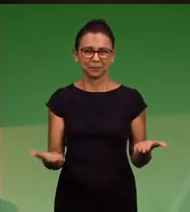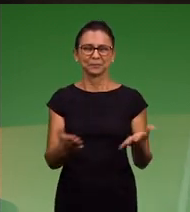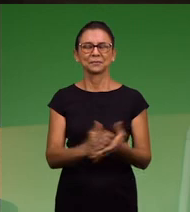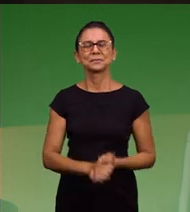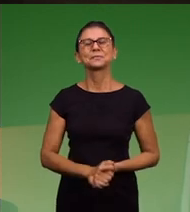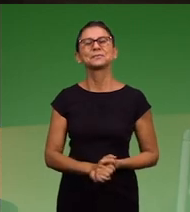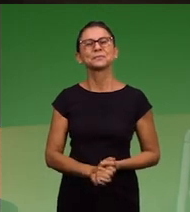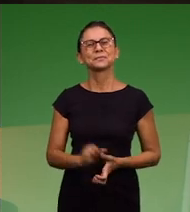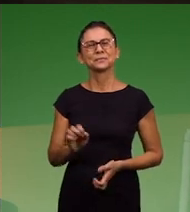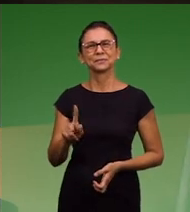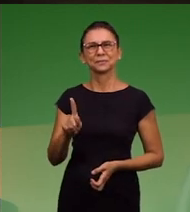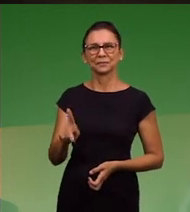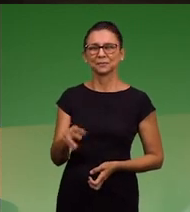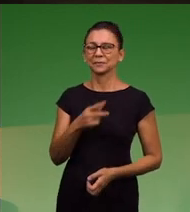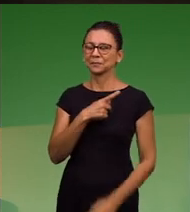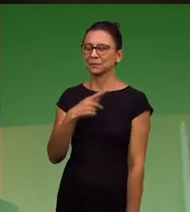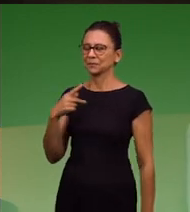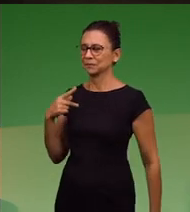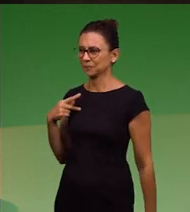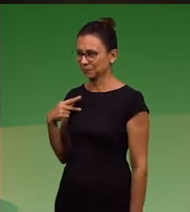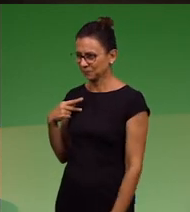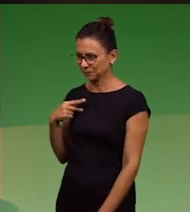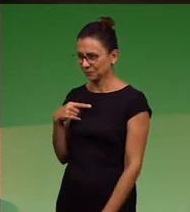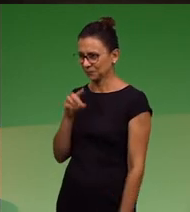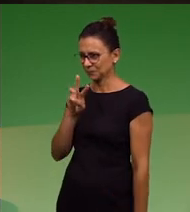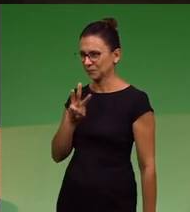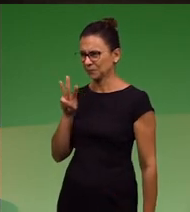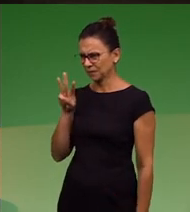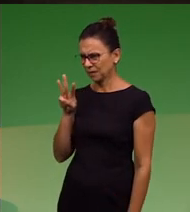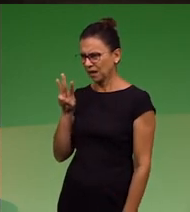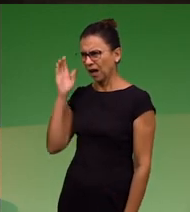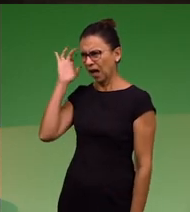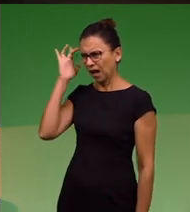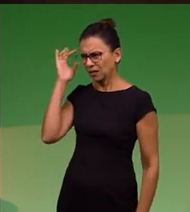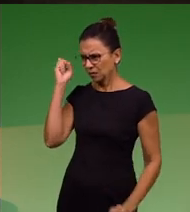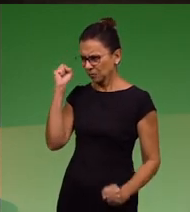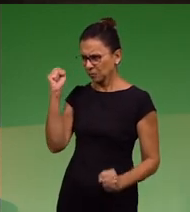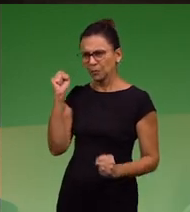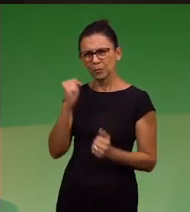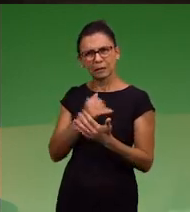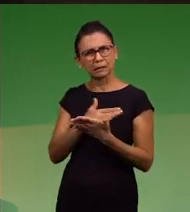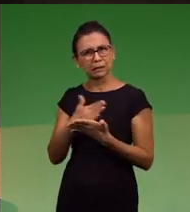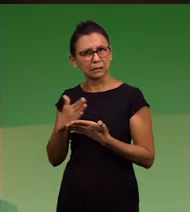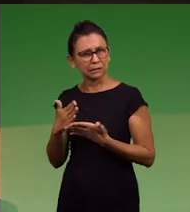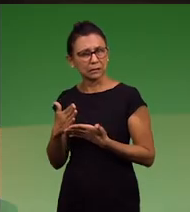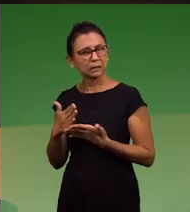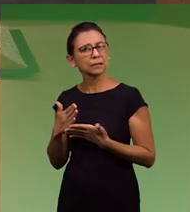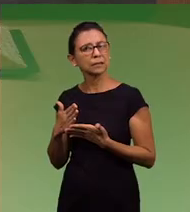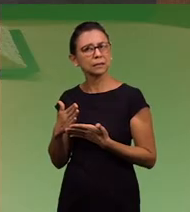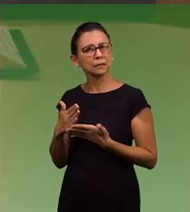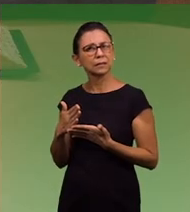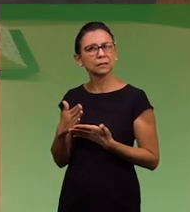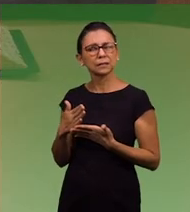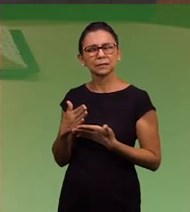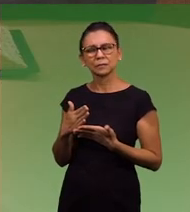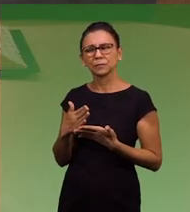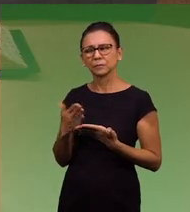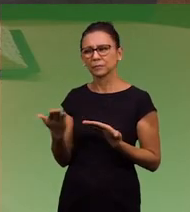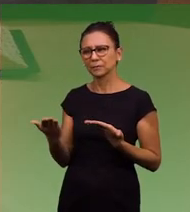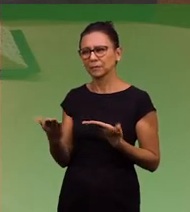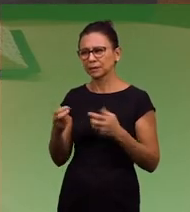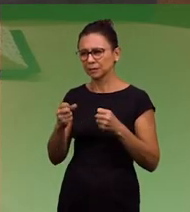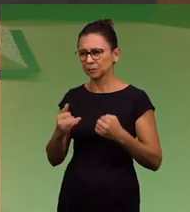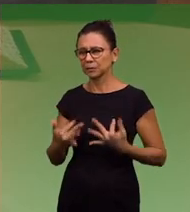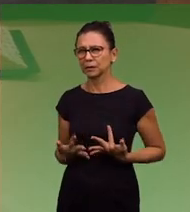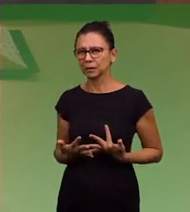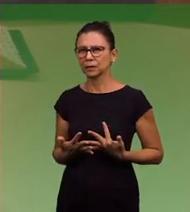multiplicadas. Muito bem, pastor Wallace, eu acho que a gente pode começar falando sobre isso, né? Quer dizer, existe